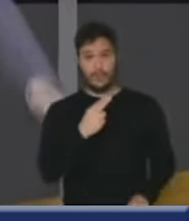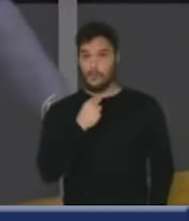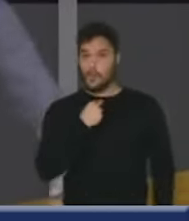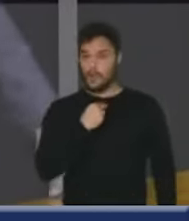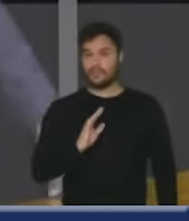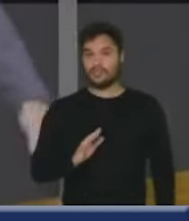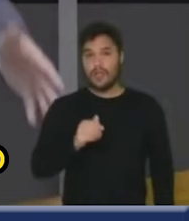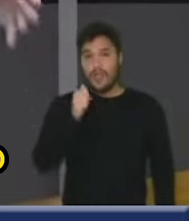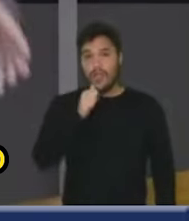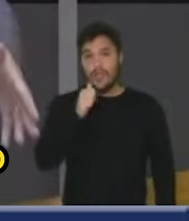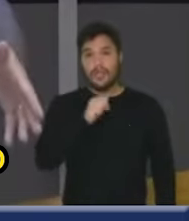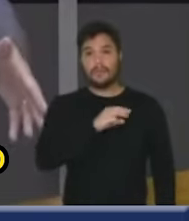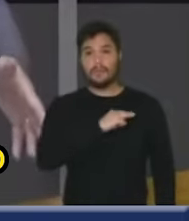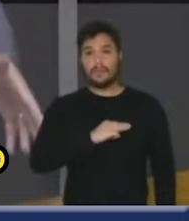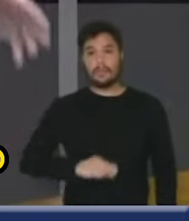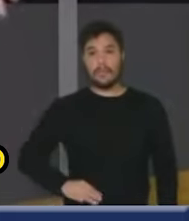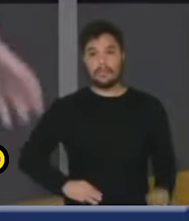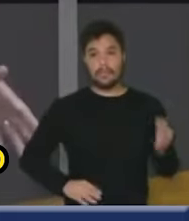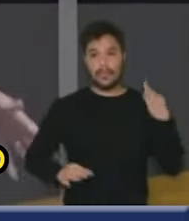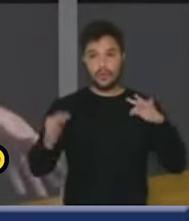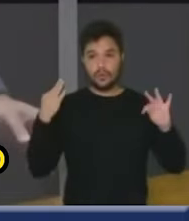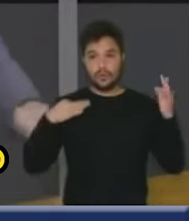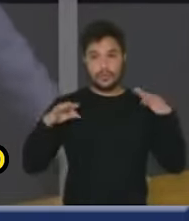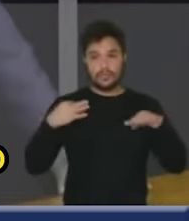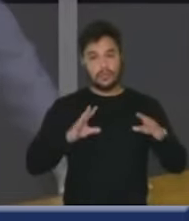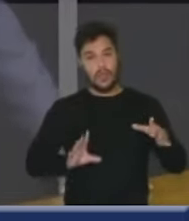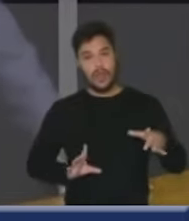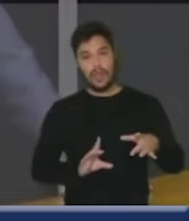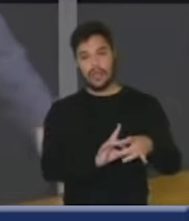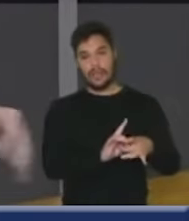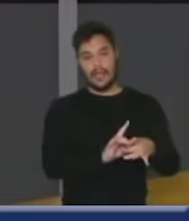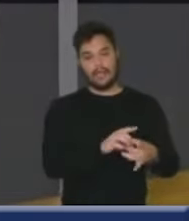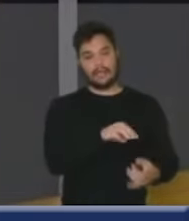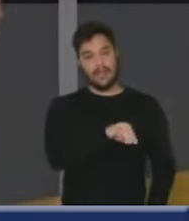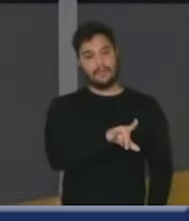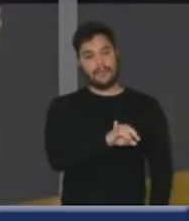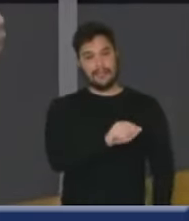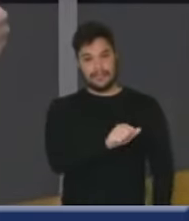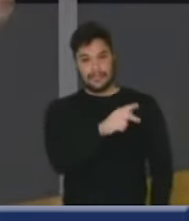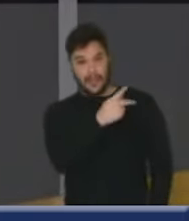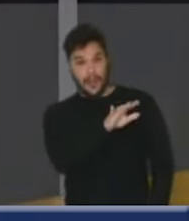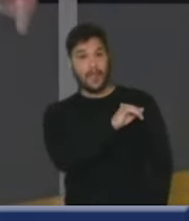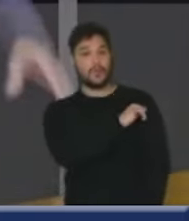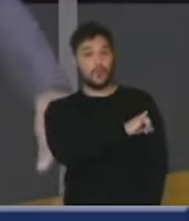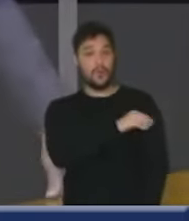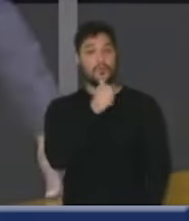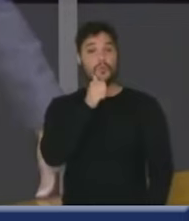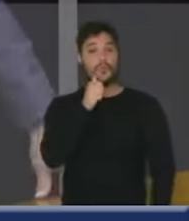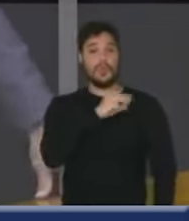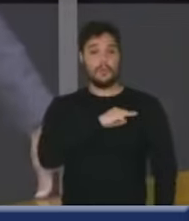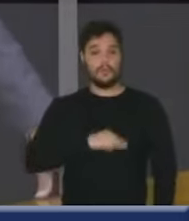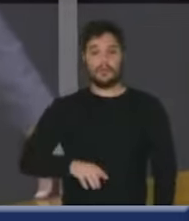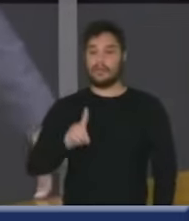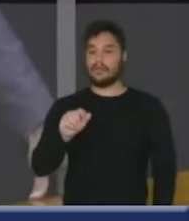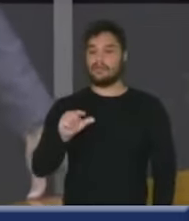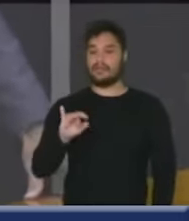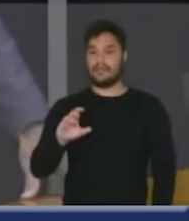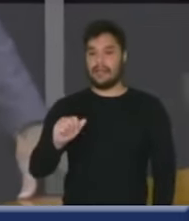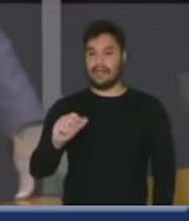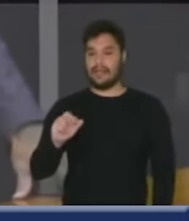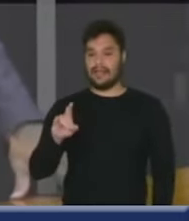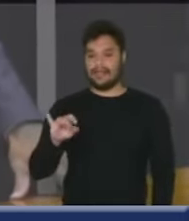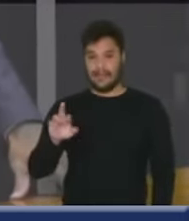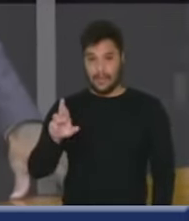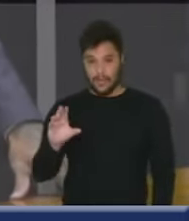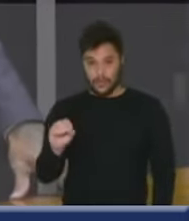ministra do Turismo ligada a milícia no Rio de Janeiro essa ministra Daniela Carneiro ela tem